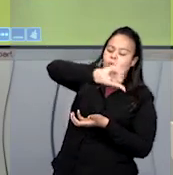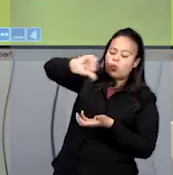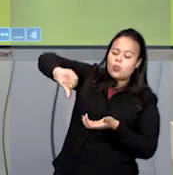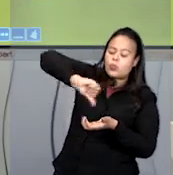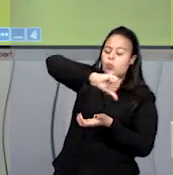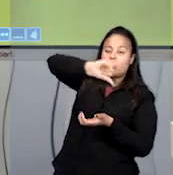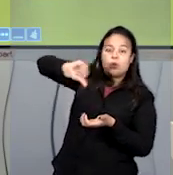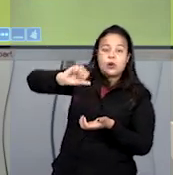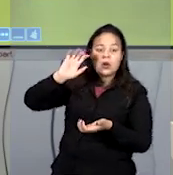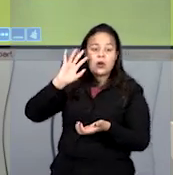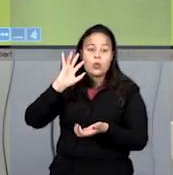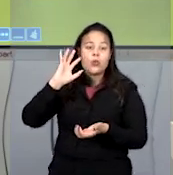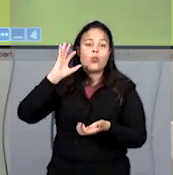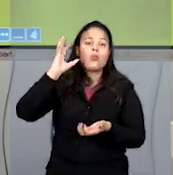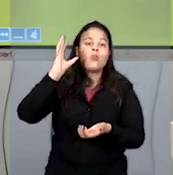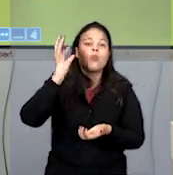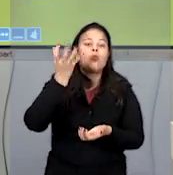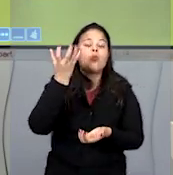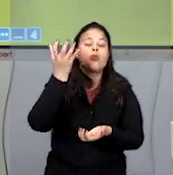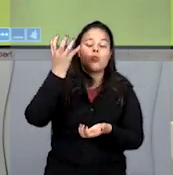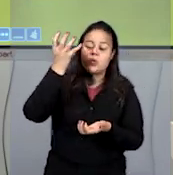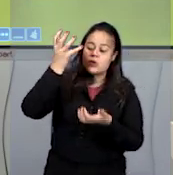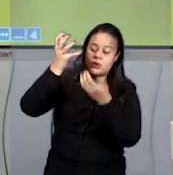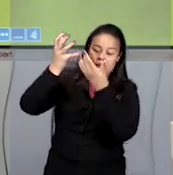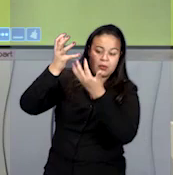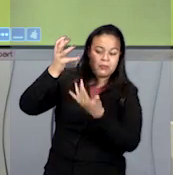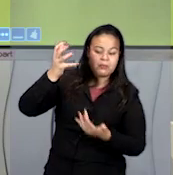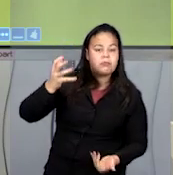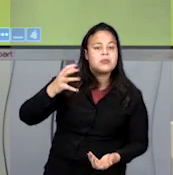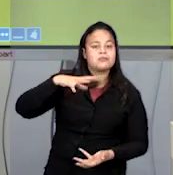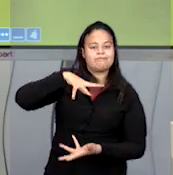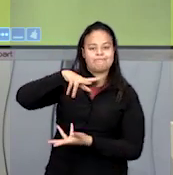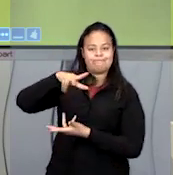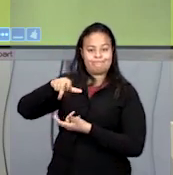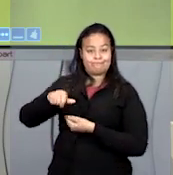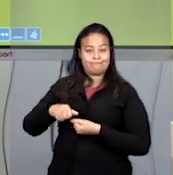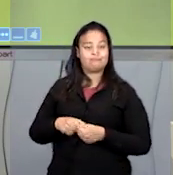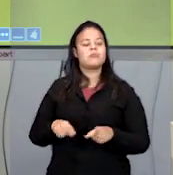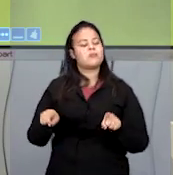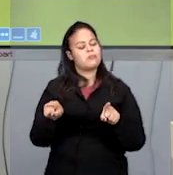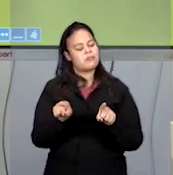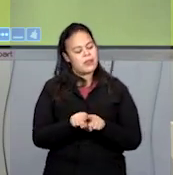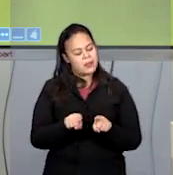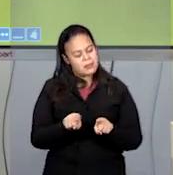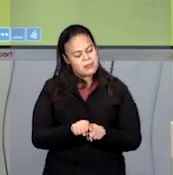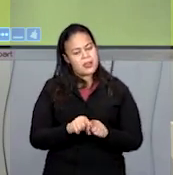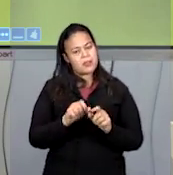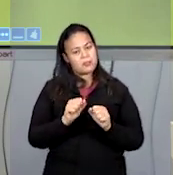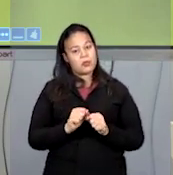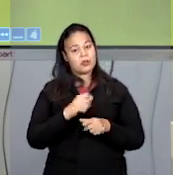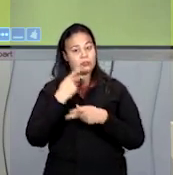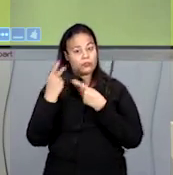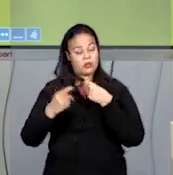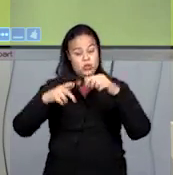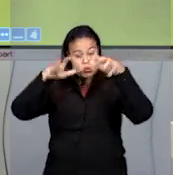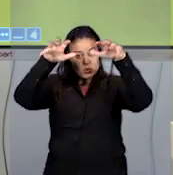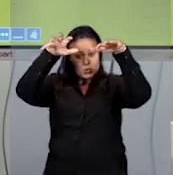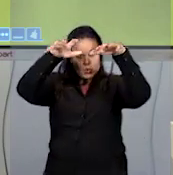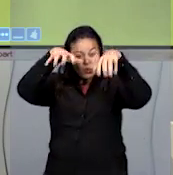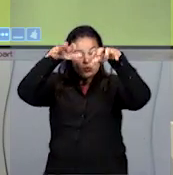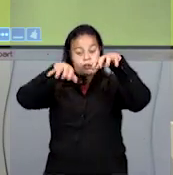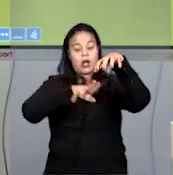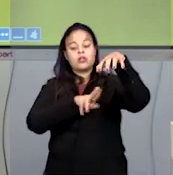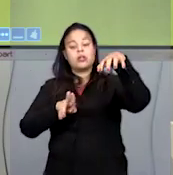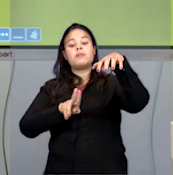condições climáticas do nosso planeta. Bem, a gente também pode citar aqui chuva ácida, que também